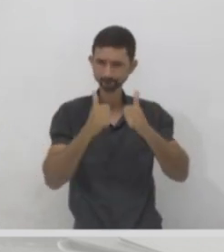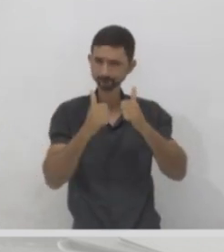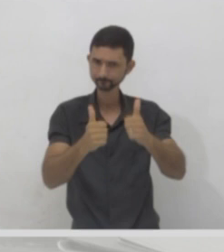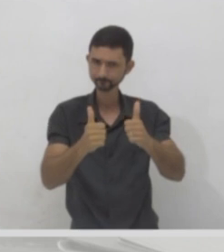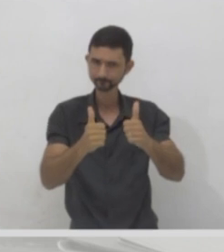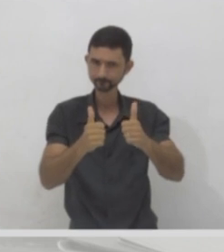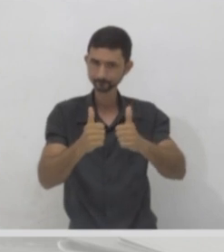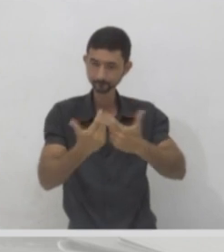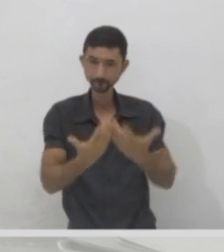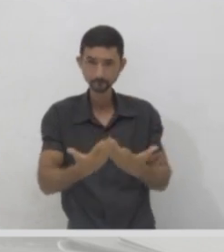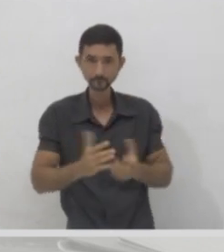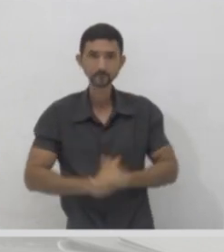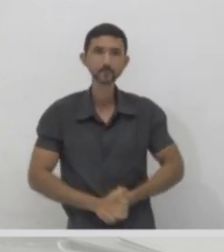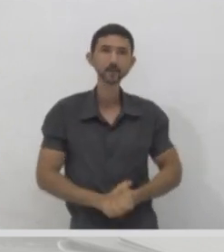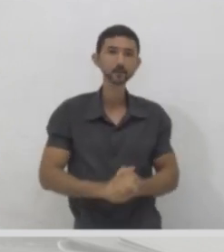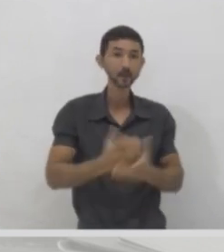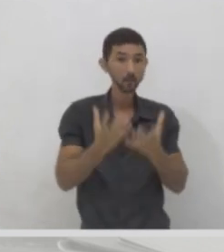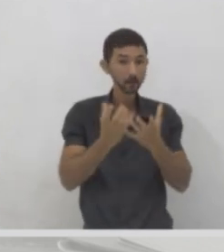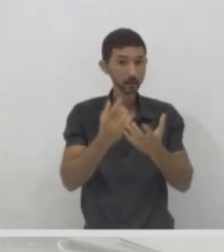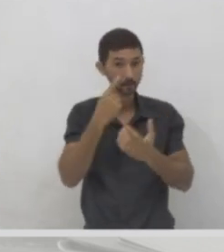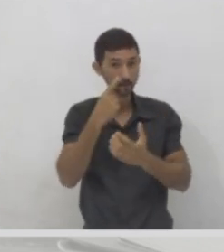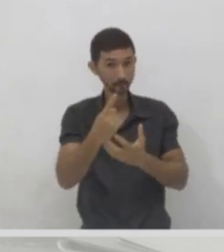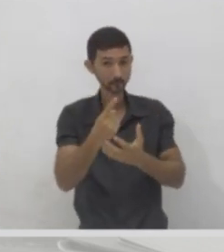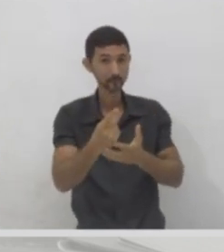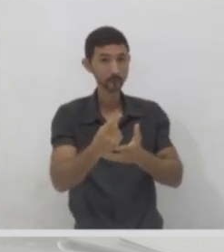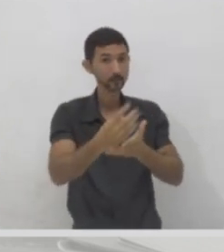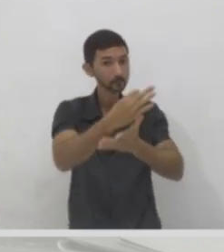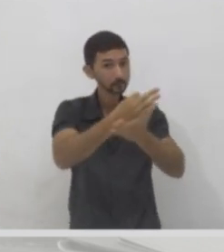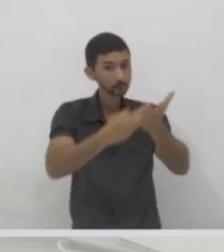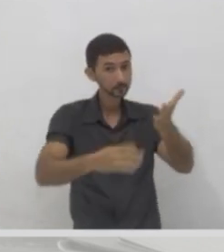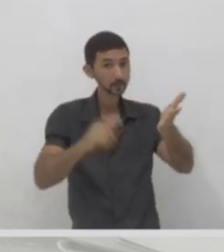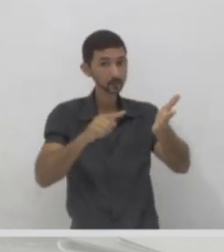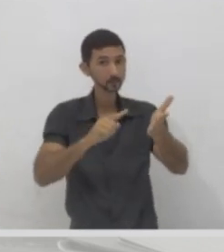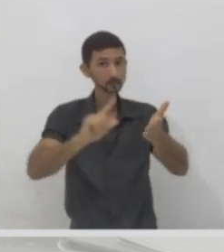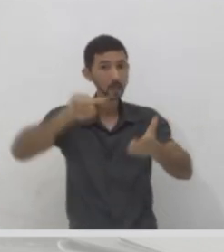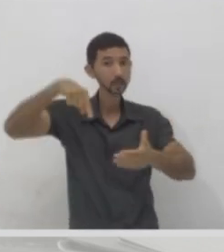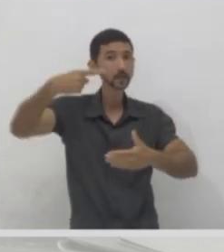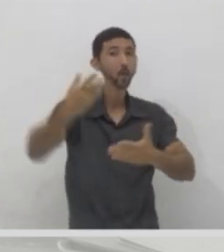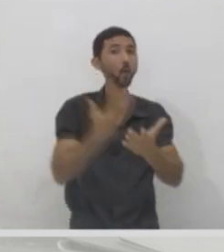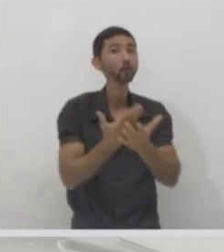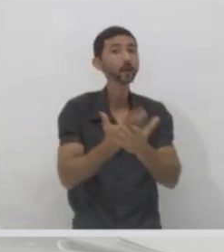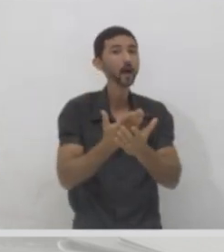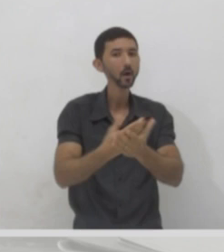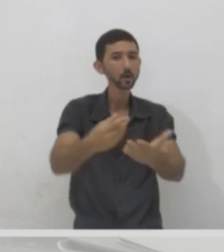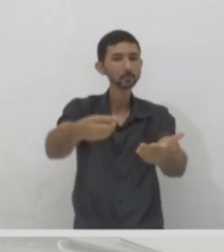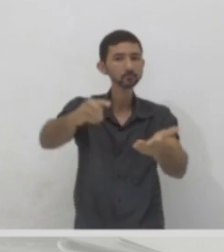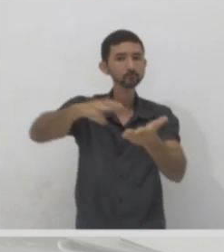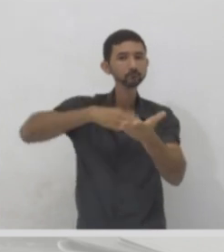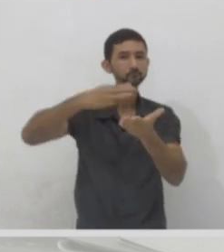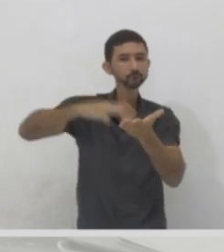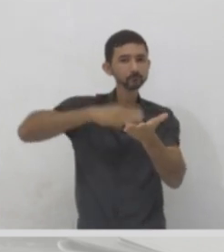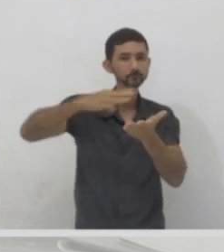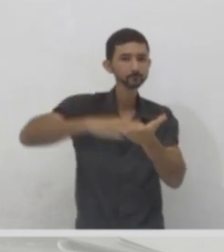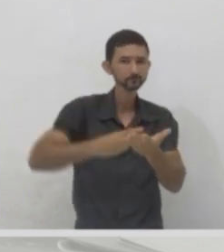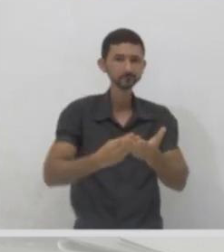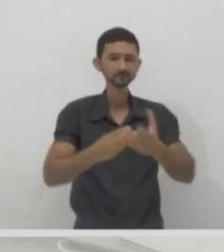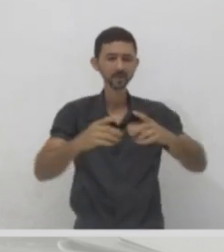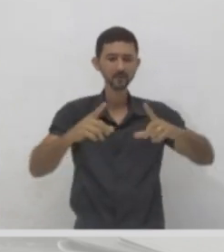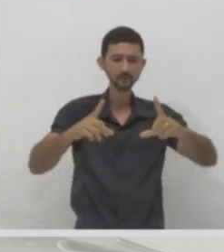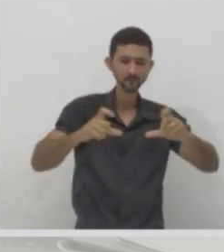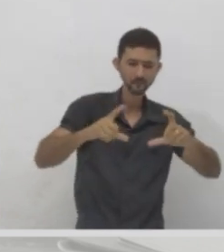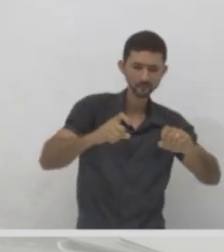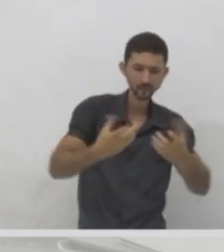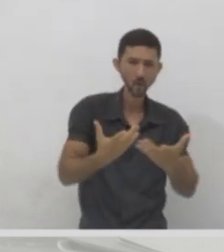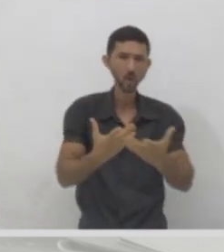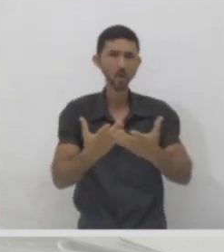Combinado? Olha, eu quero ver o resultado desse desafio das nossas próximas aulas. Faça um print, mande